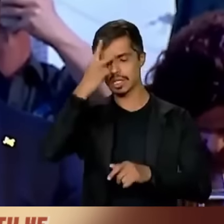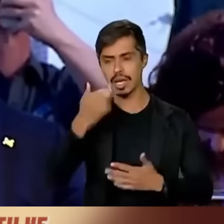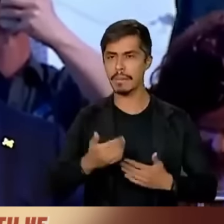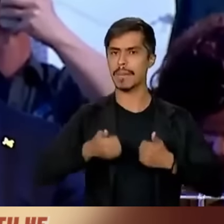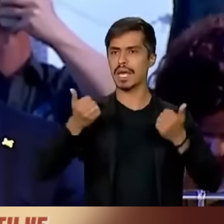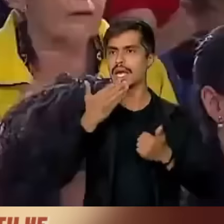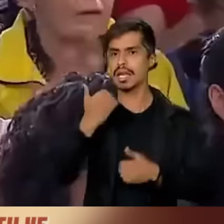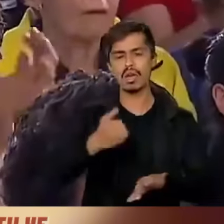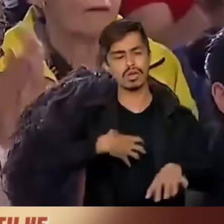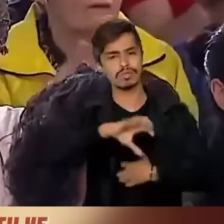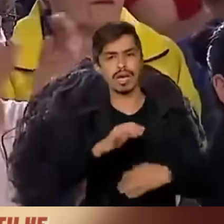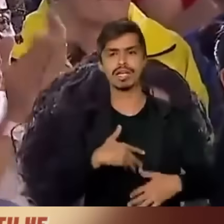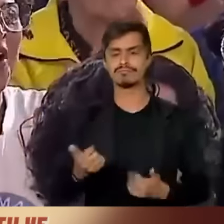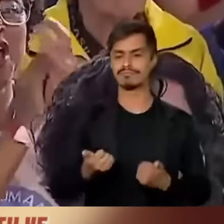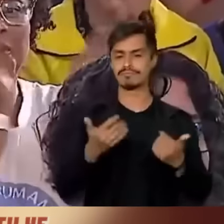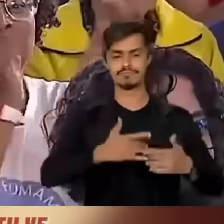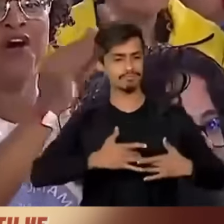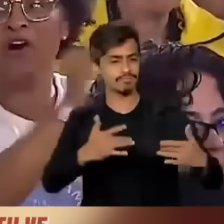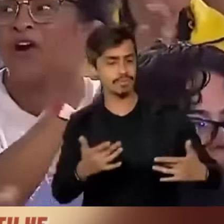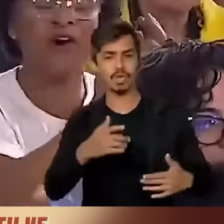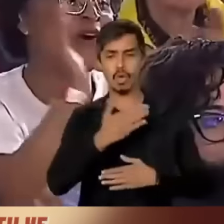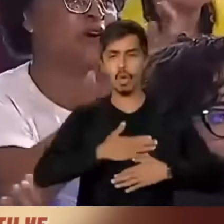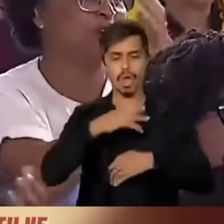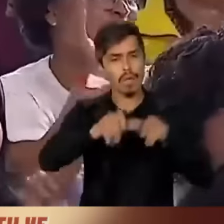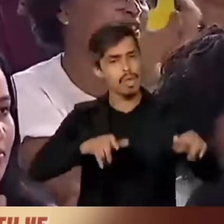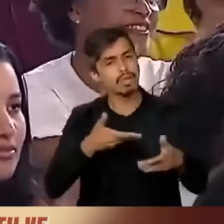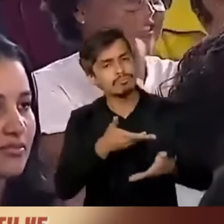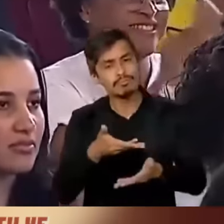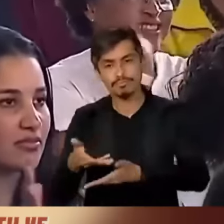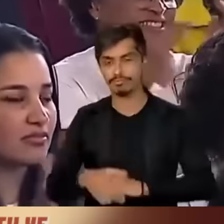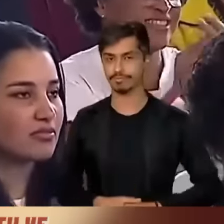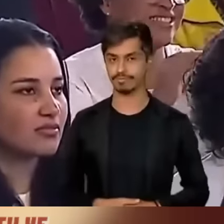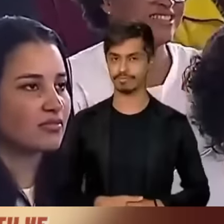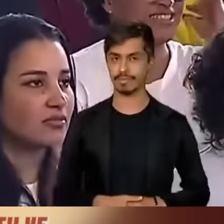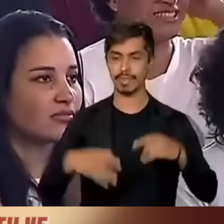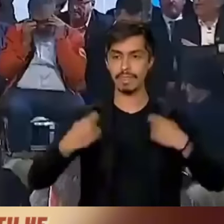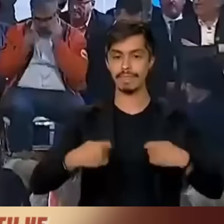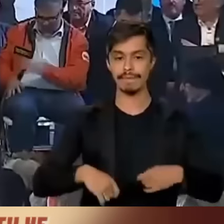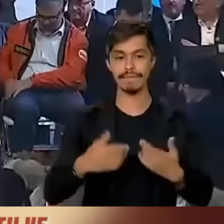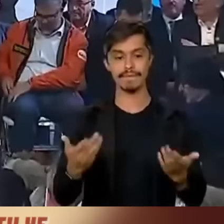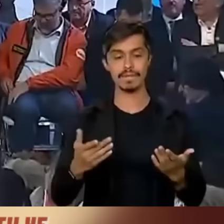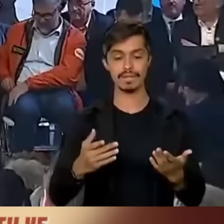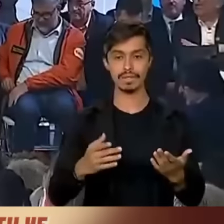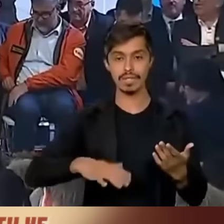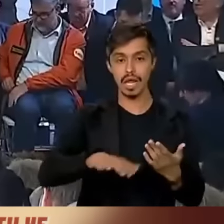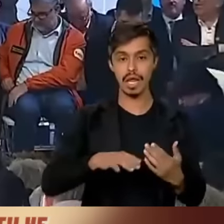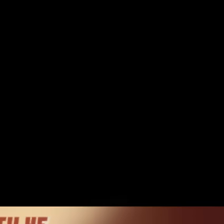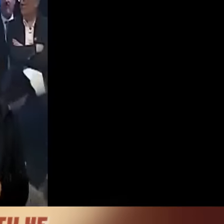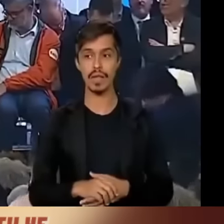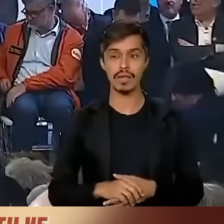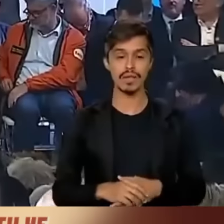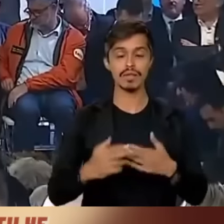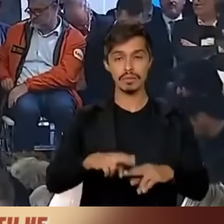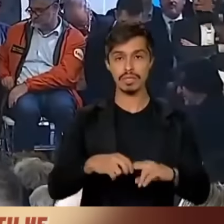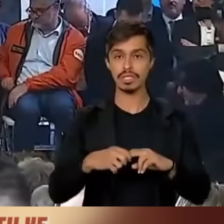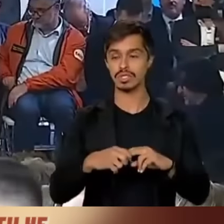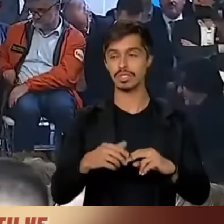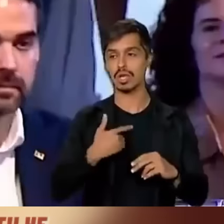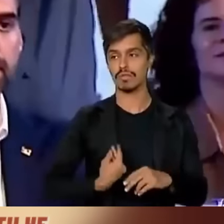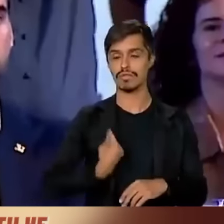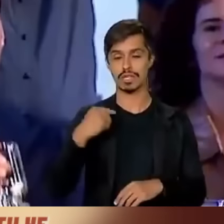seja humanista, que gosta de gente, que gosta das pessoas. É preciso ter isso em conta. E por isso eu estou feliz